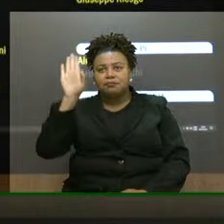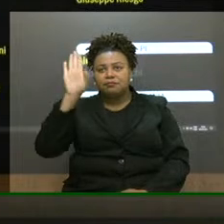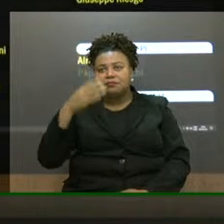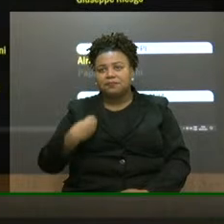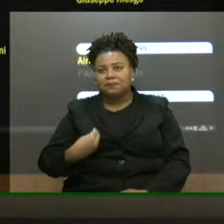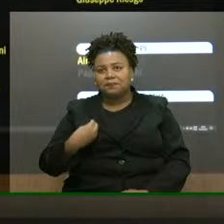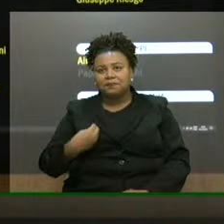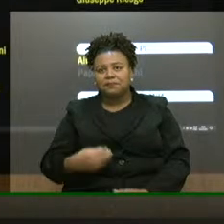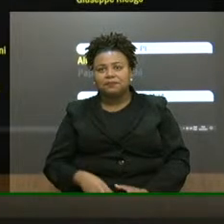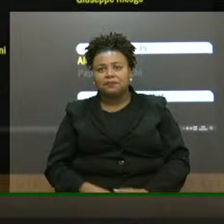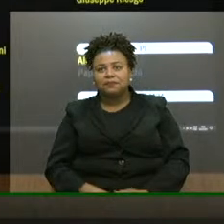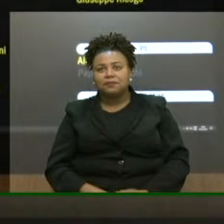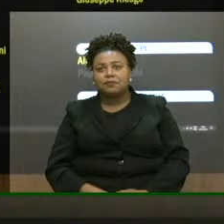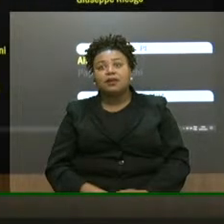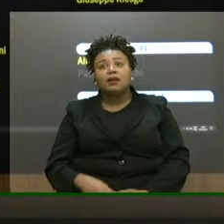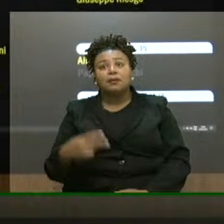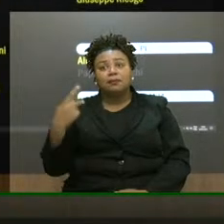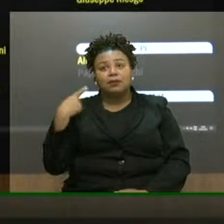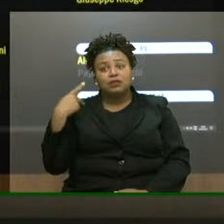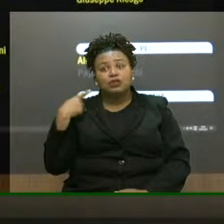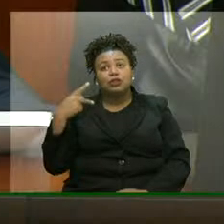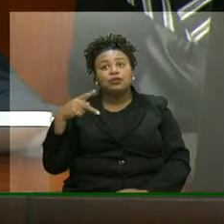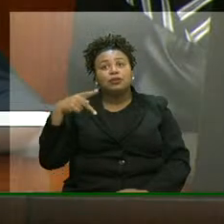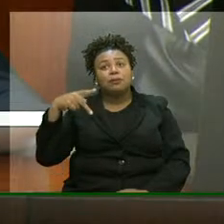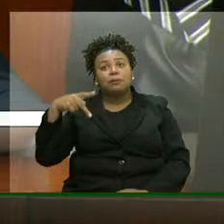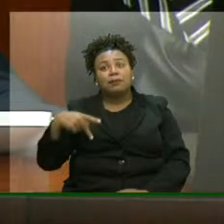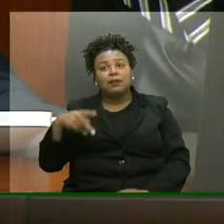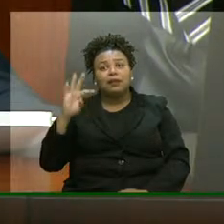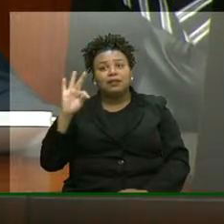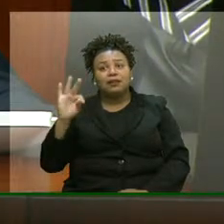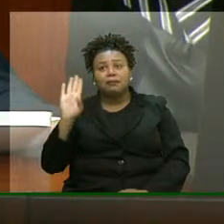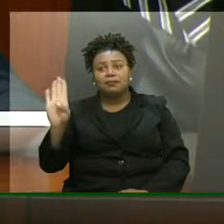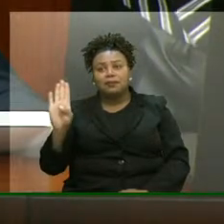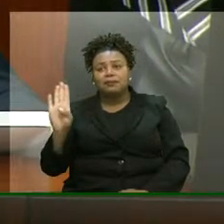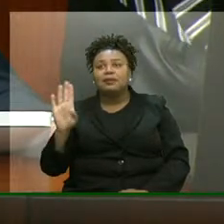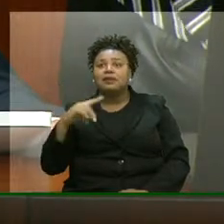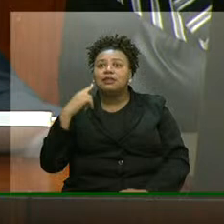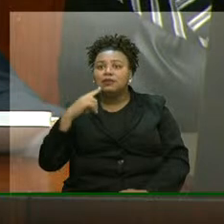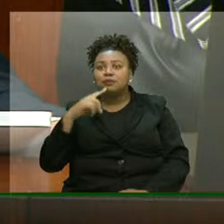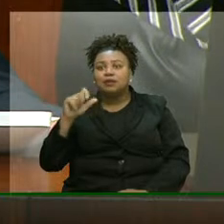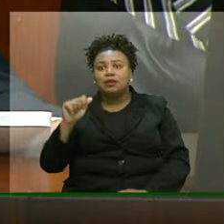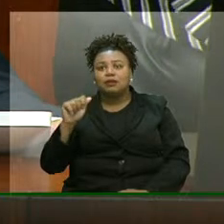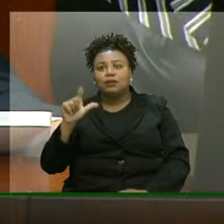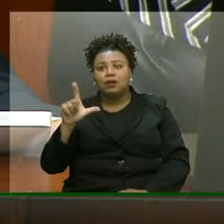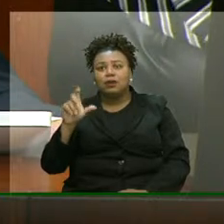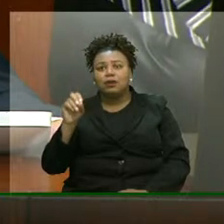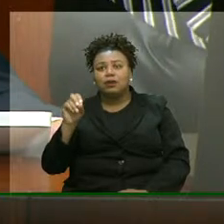Presente, presidente. Bancada do Partido Trabalhista Brasileiro, Aloysio Klasman.